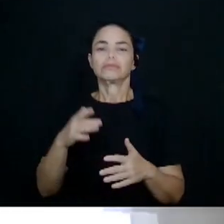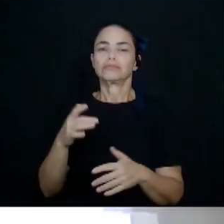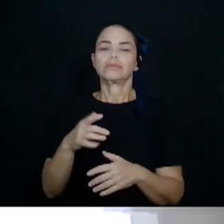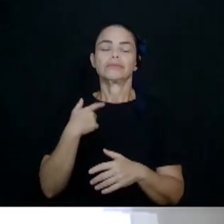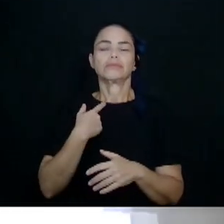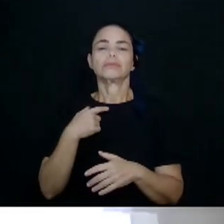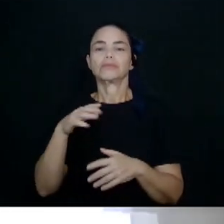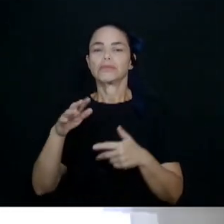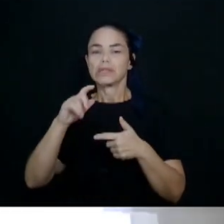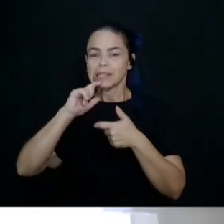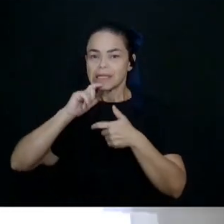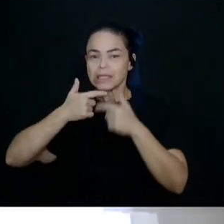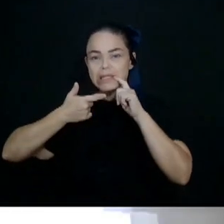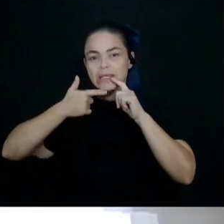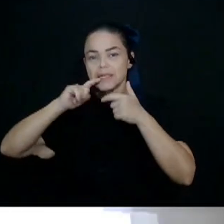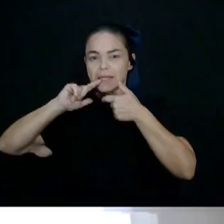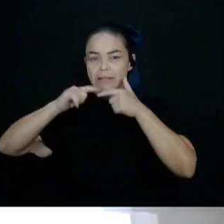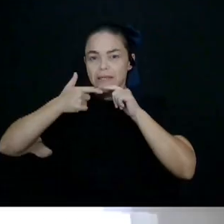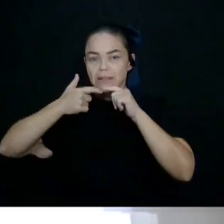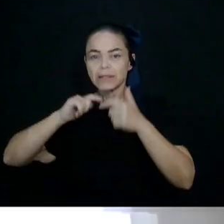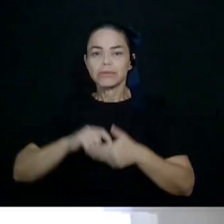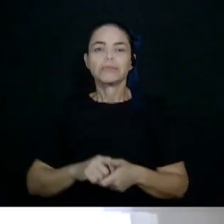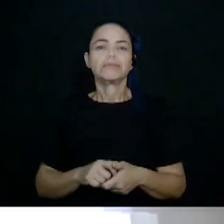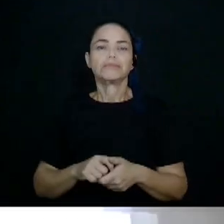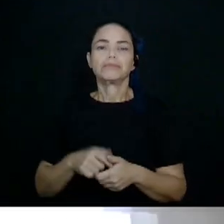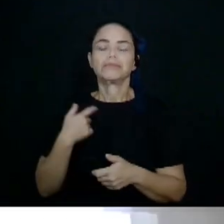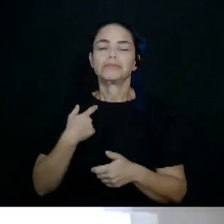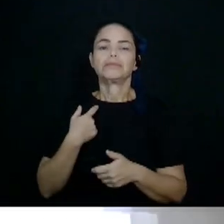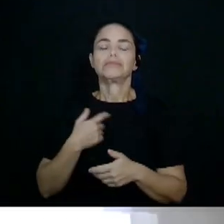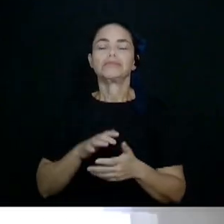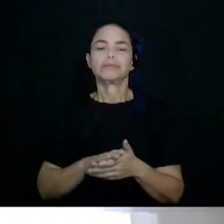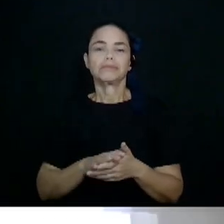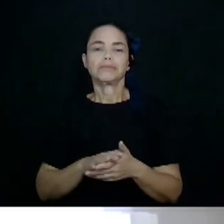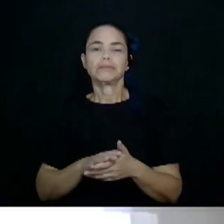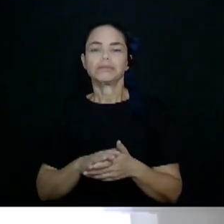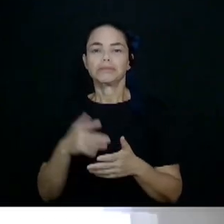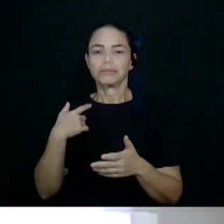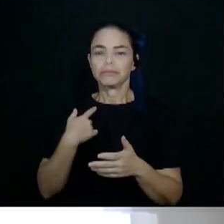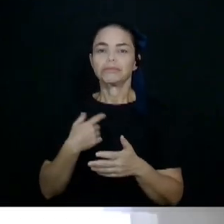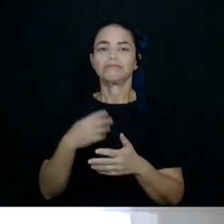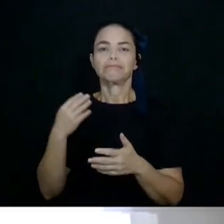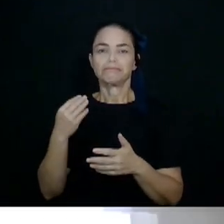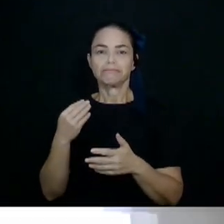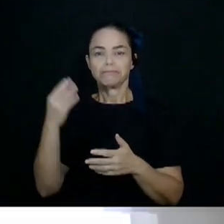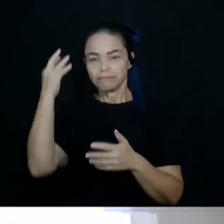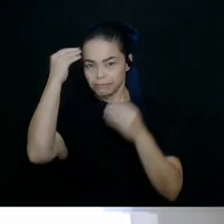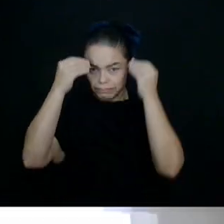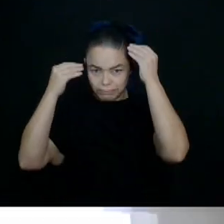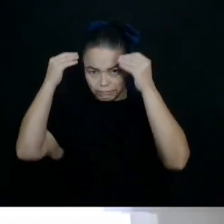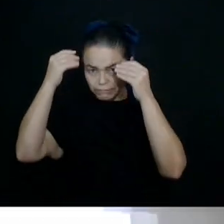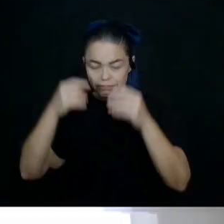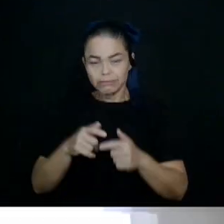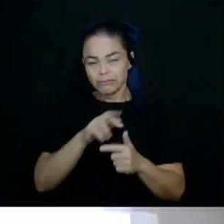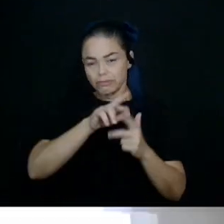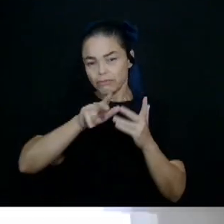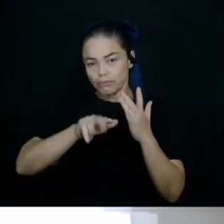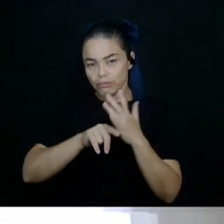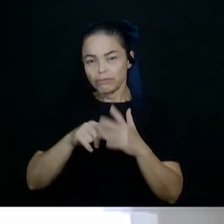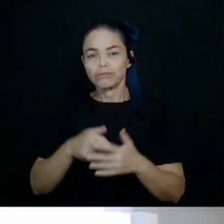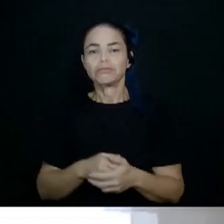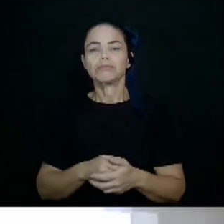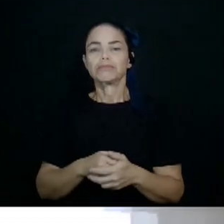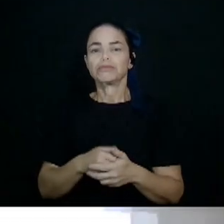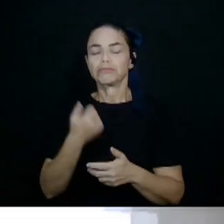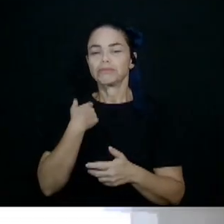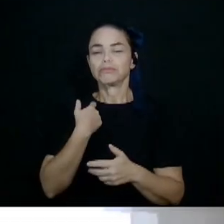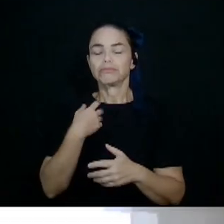transtorno de personalidade perfeccionista, uma série de questões, elas podem se